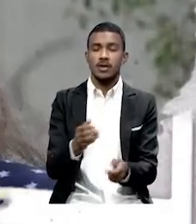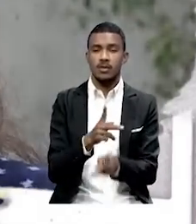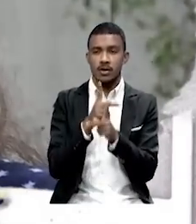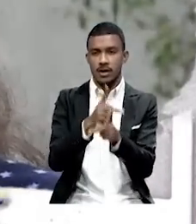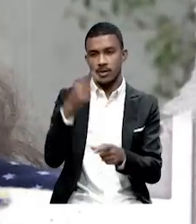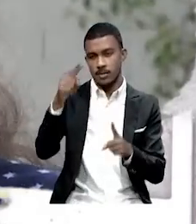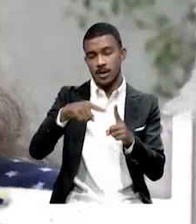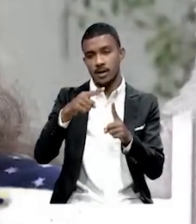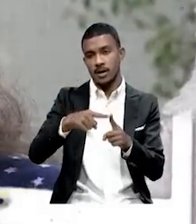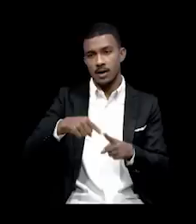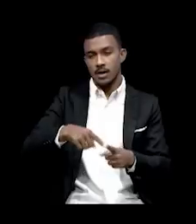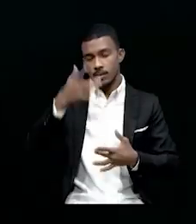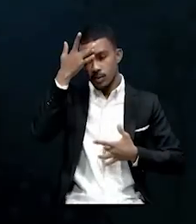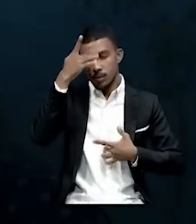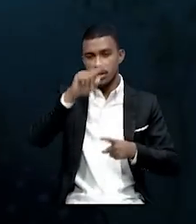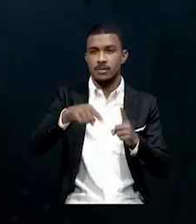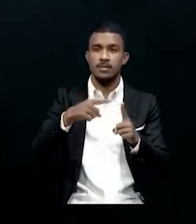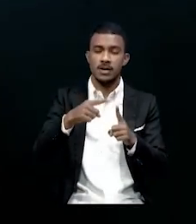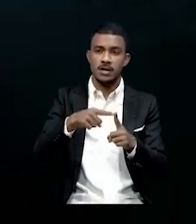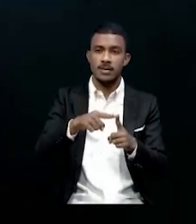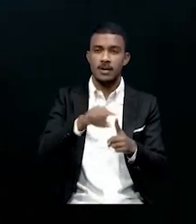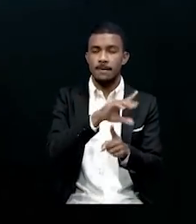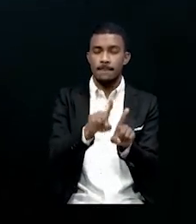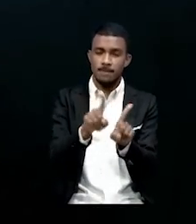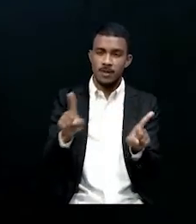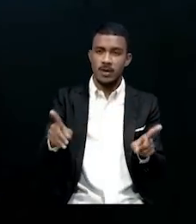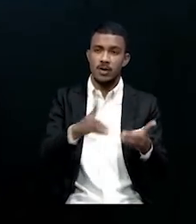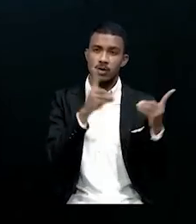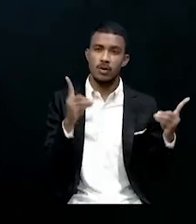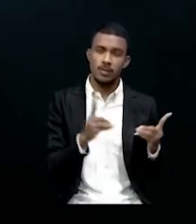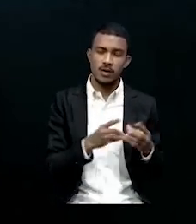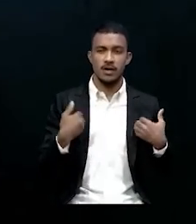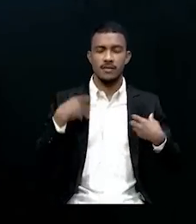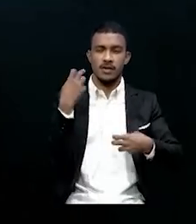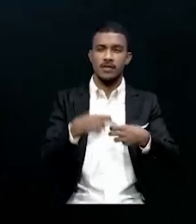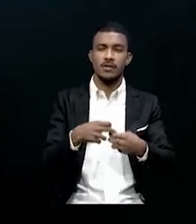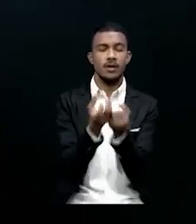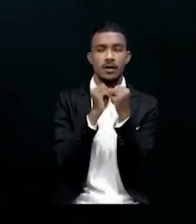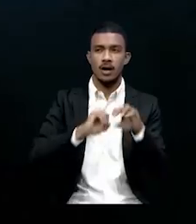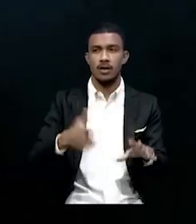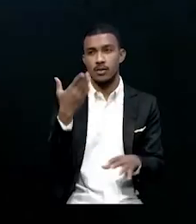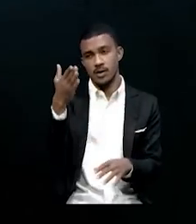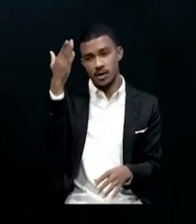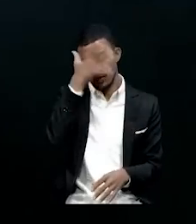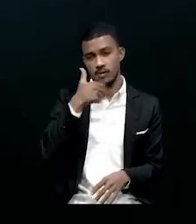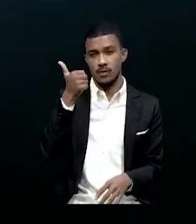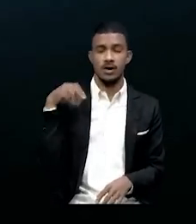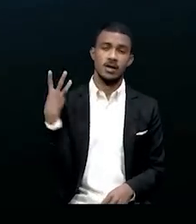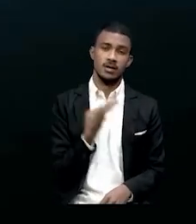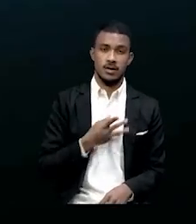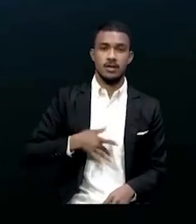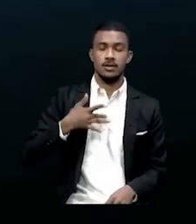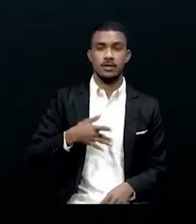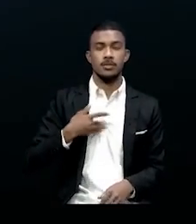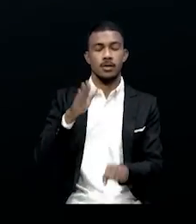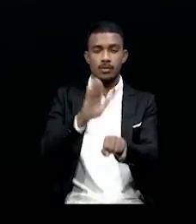moras. Mas bem, dominemos e a consequência, banheira lá com o furac e tem o sentimento se a fala